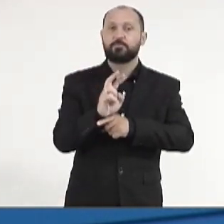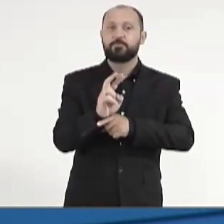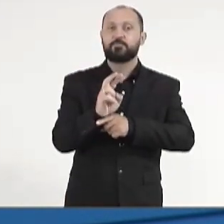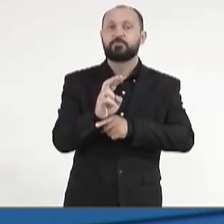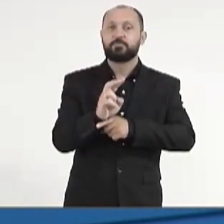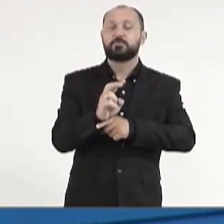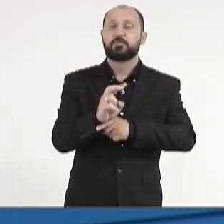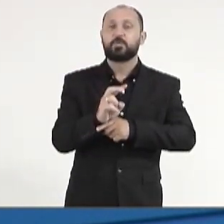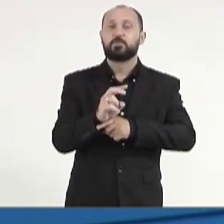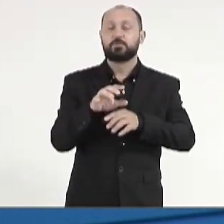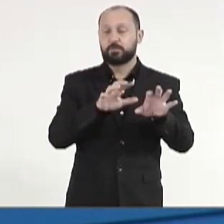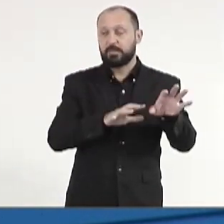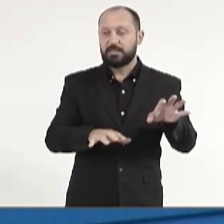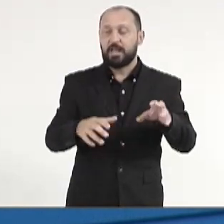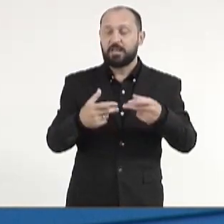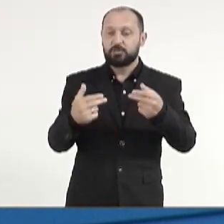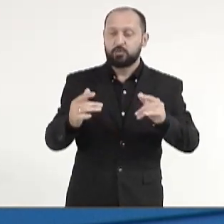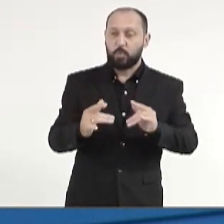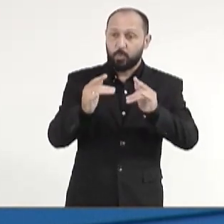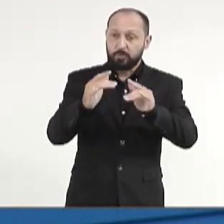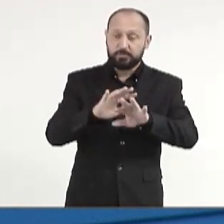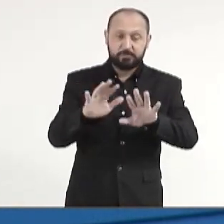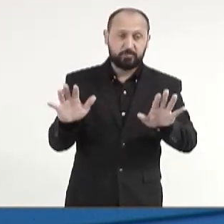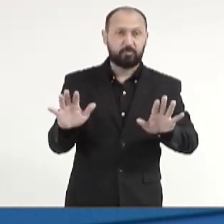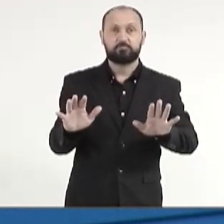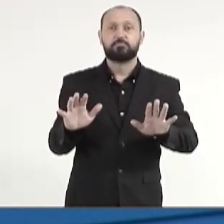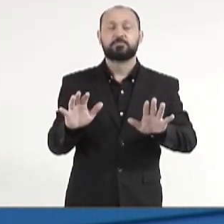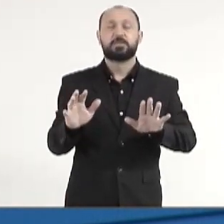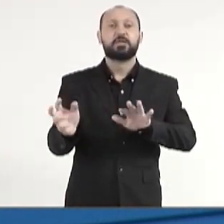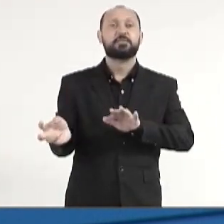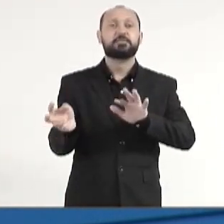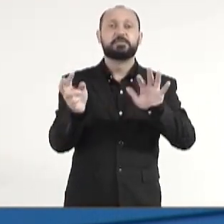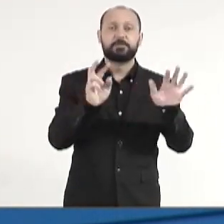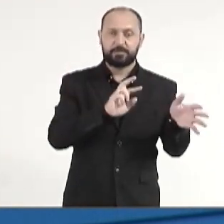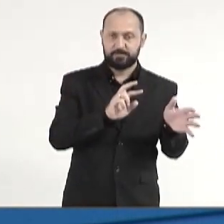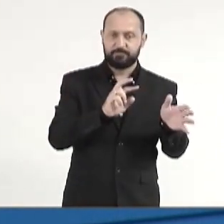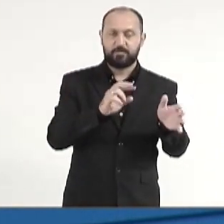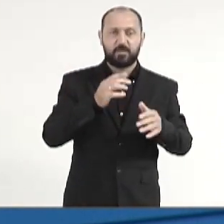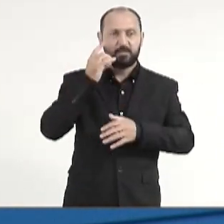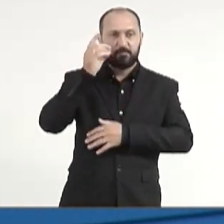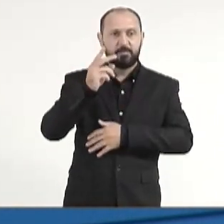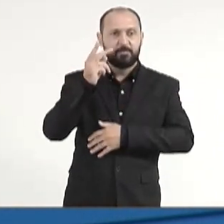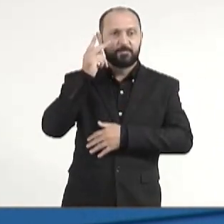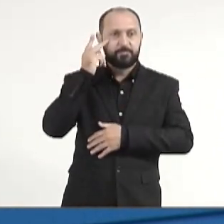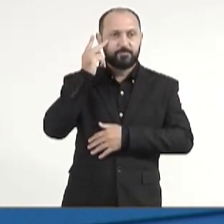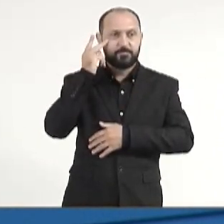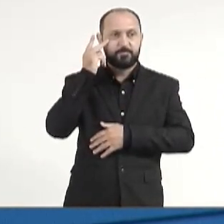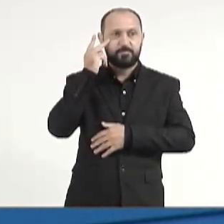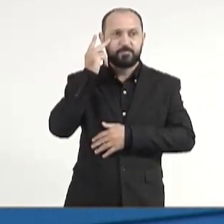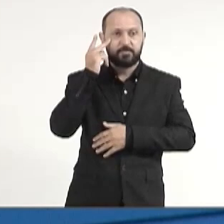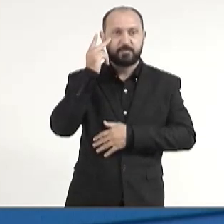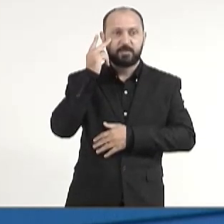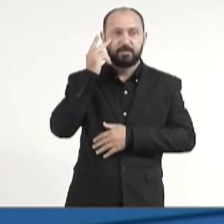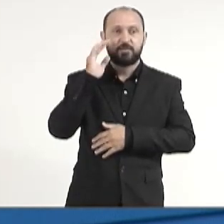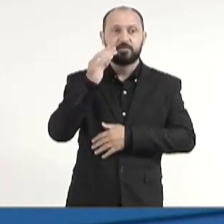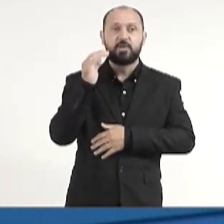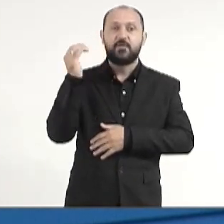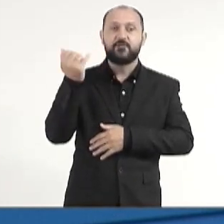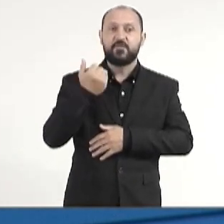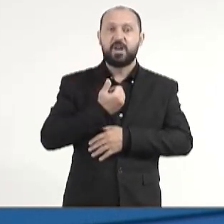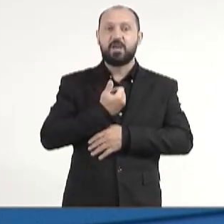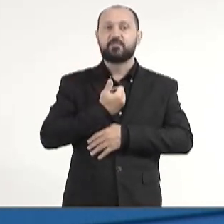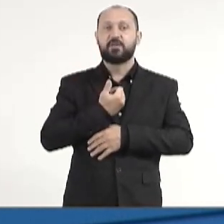só do patrimônio, né, o patrimônio público. E na semana passada, deputado Pedro Kemp, conversando com esses profissionais de saúde, eles